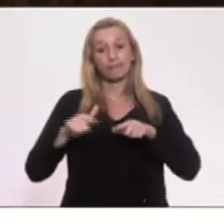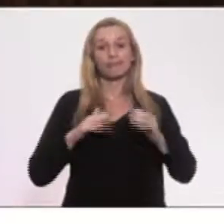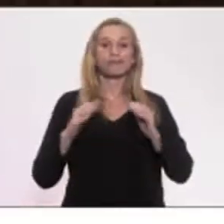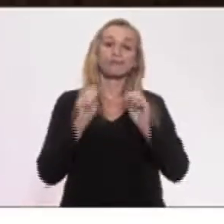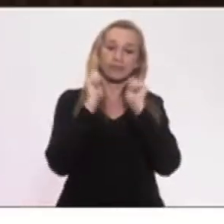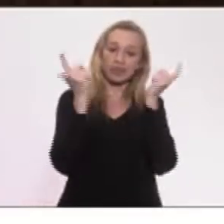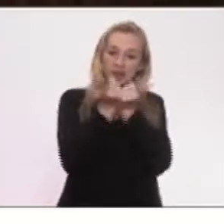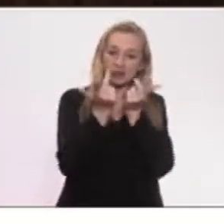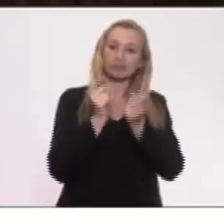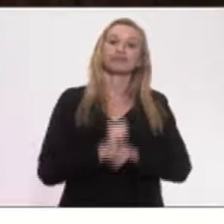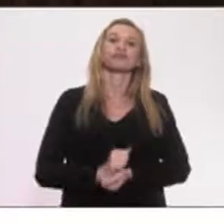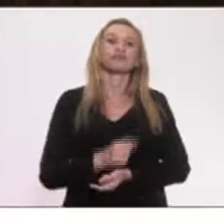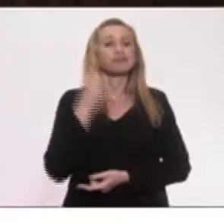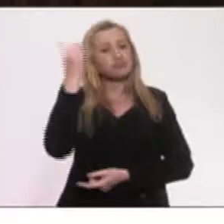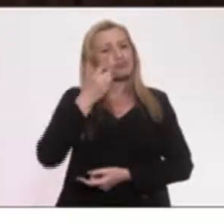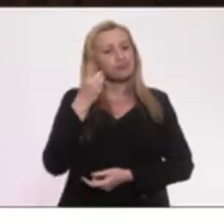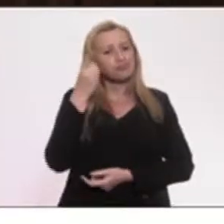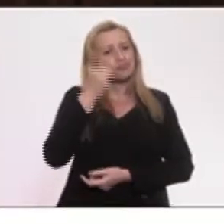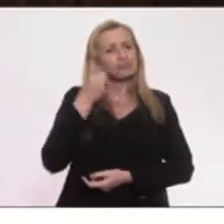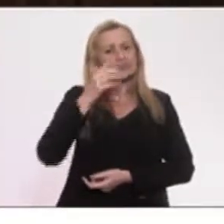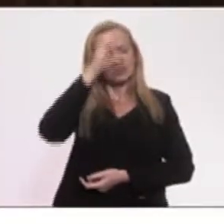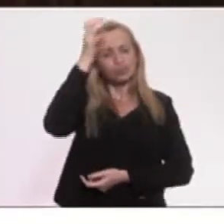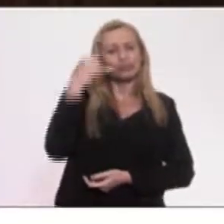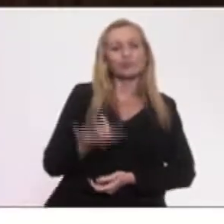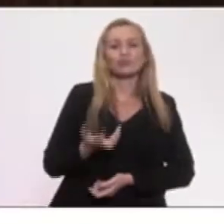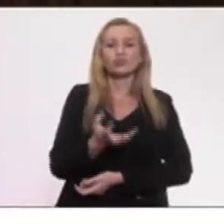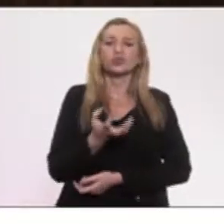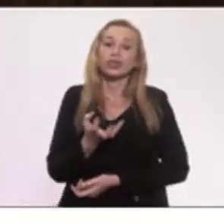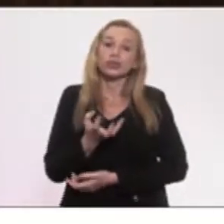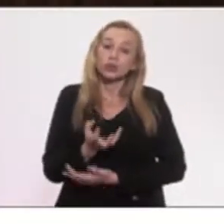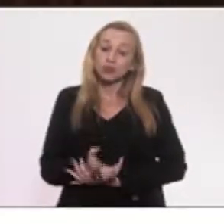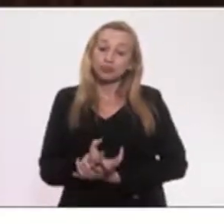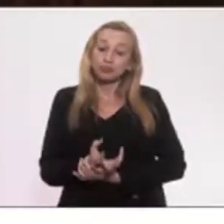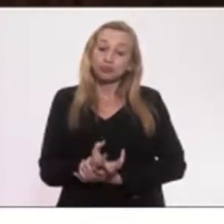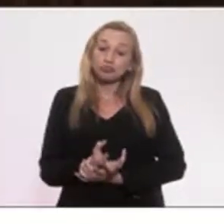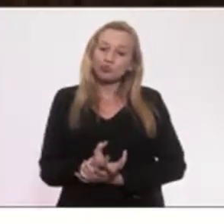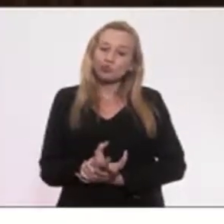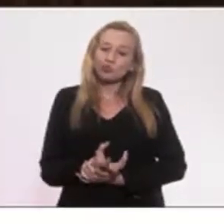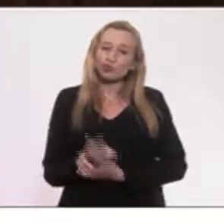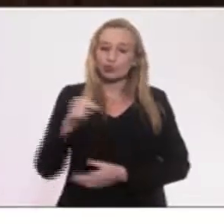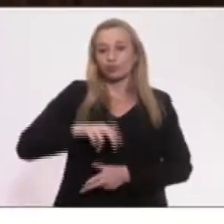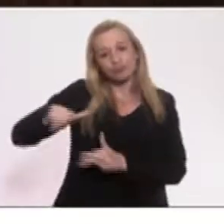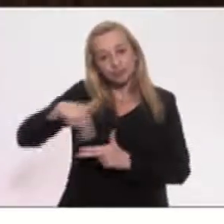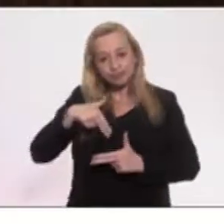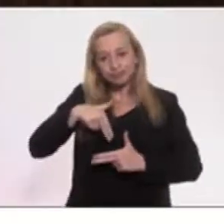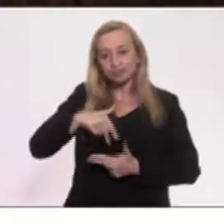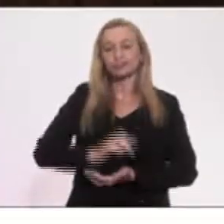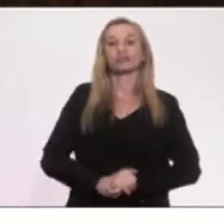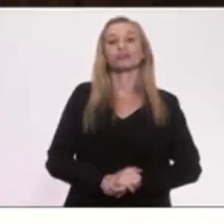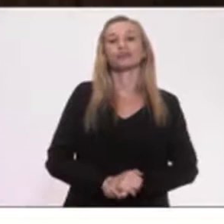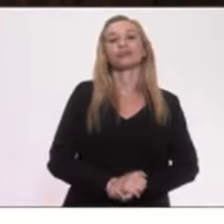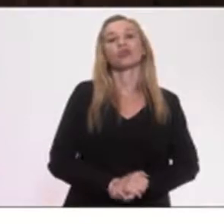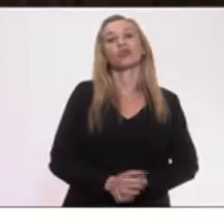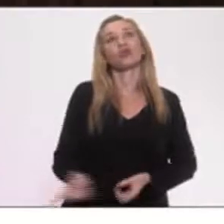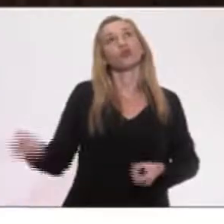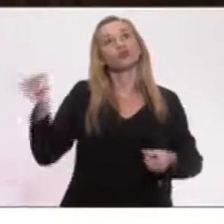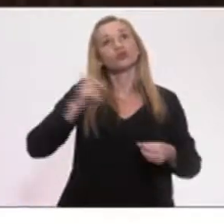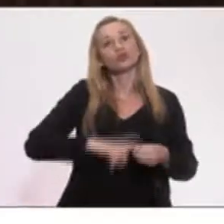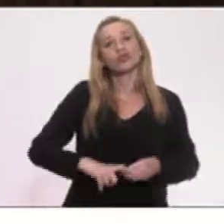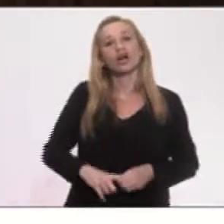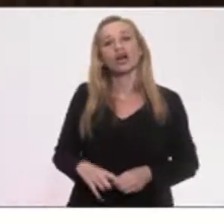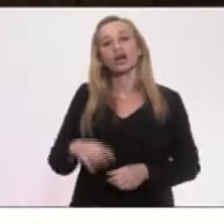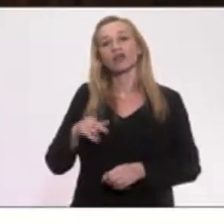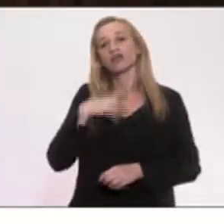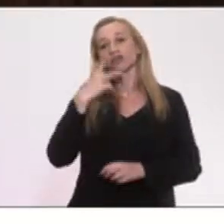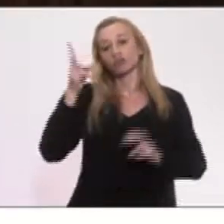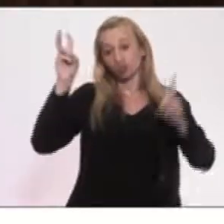da Alerj. Deputada Tia Ju, eu quero, aqui da tribuna, voltar a